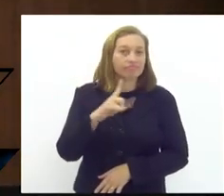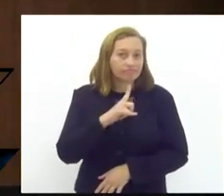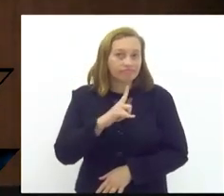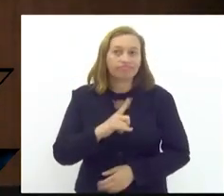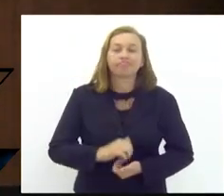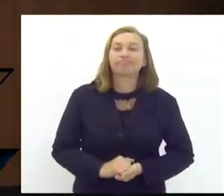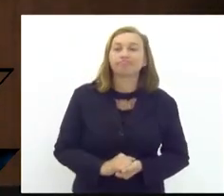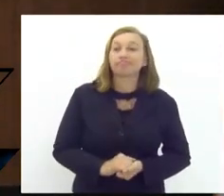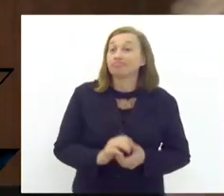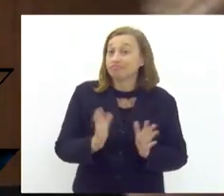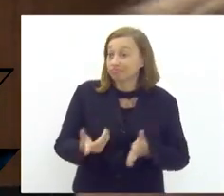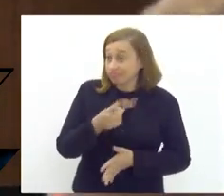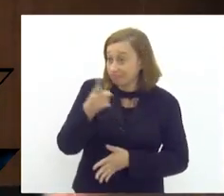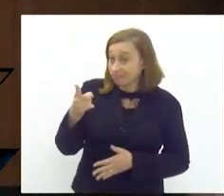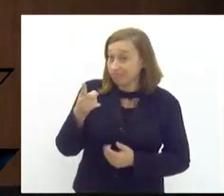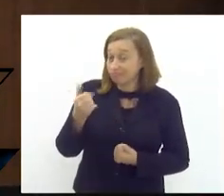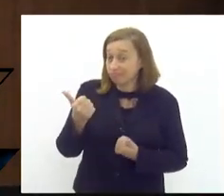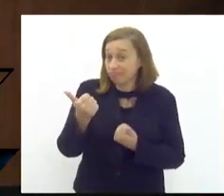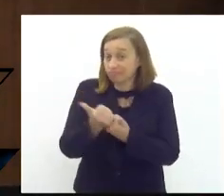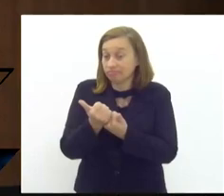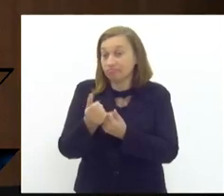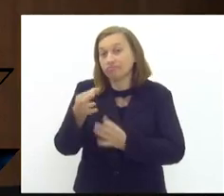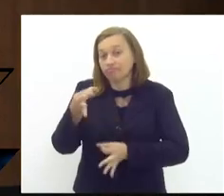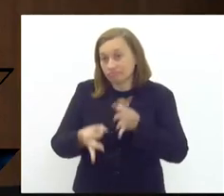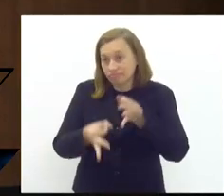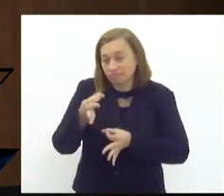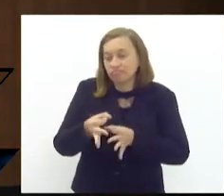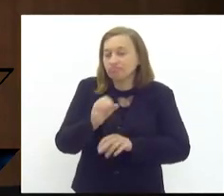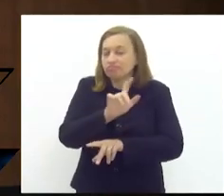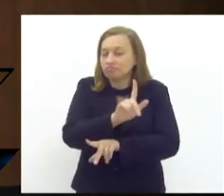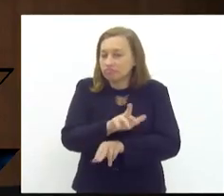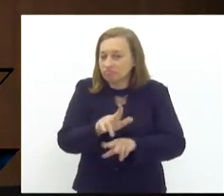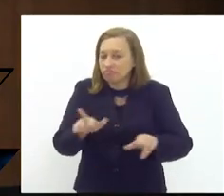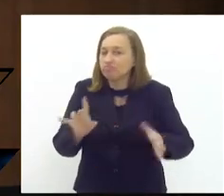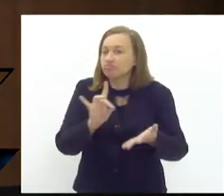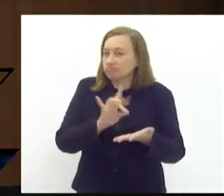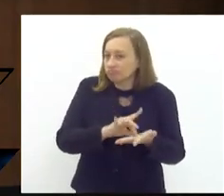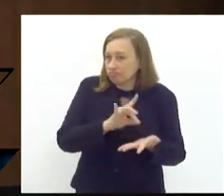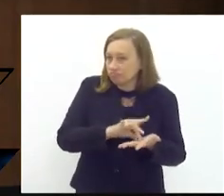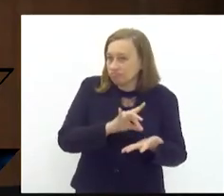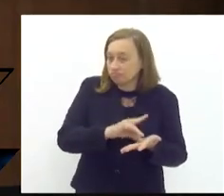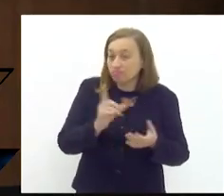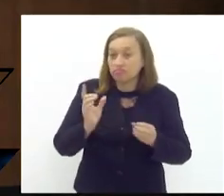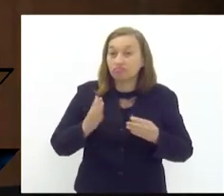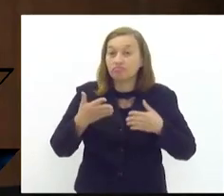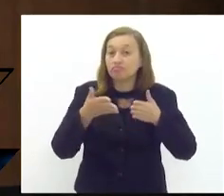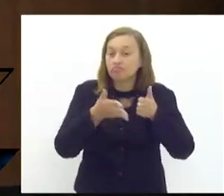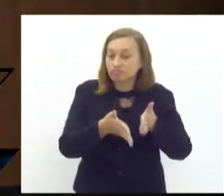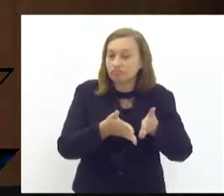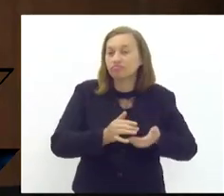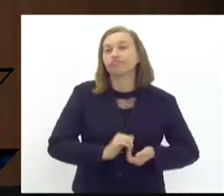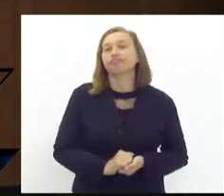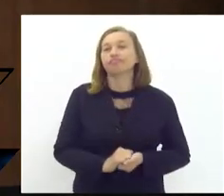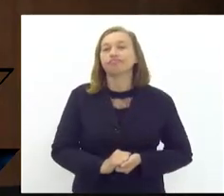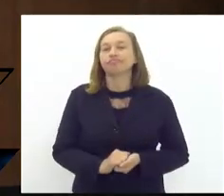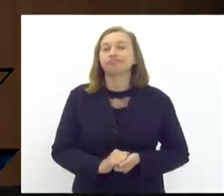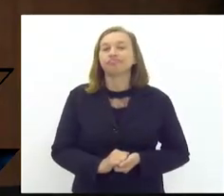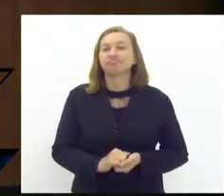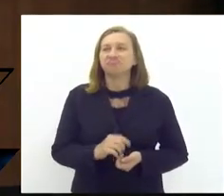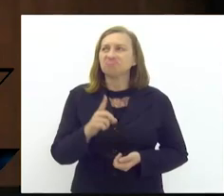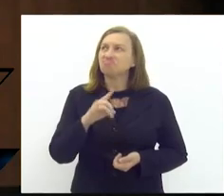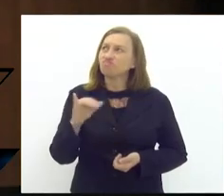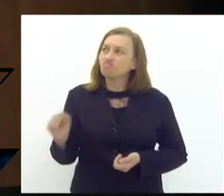hoje você tem uma assistência jurídica diferenciada realmente que esteja voltado esse Jesus